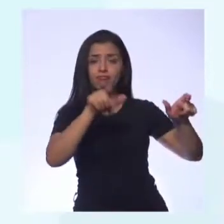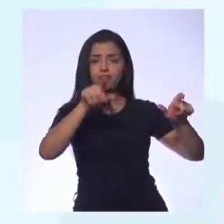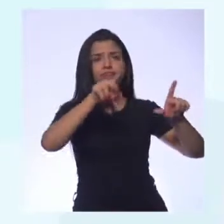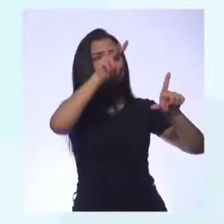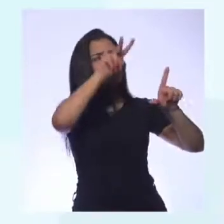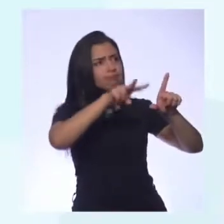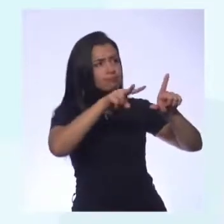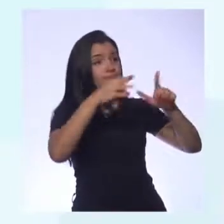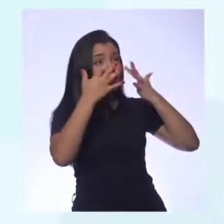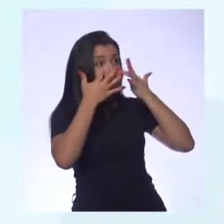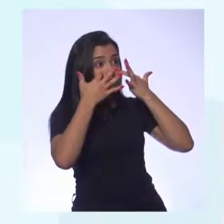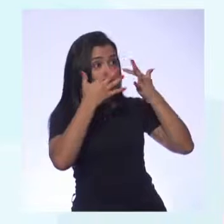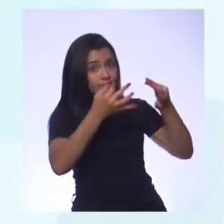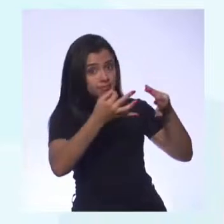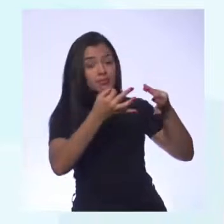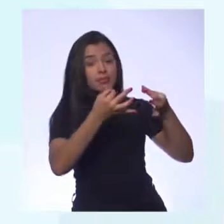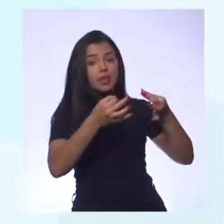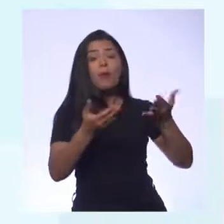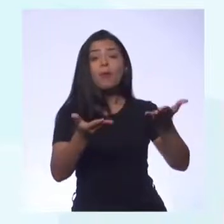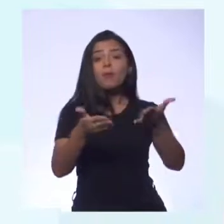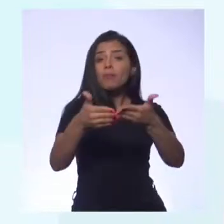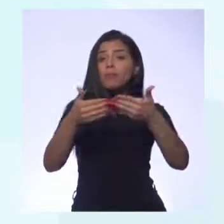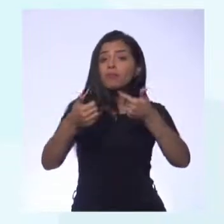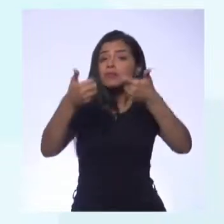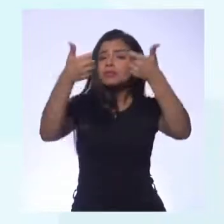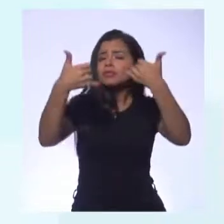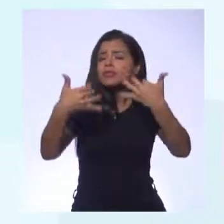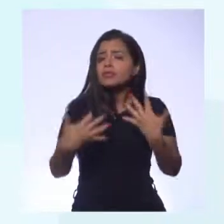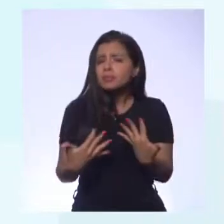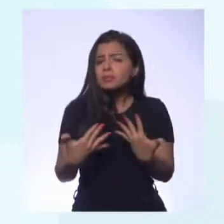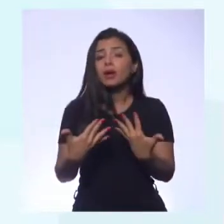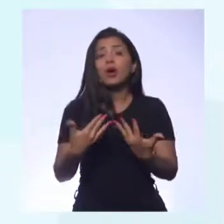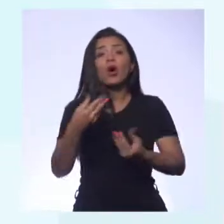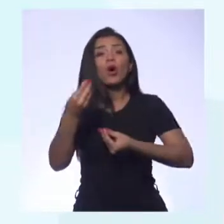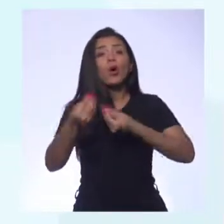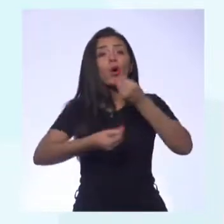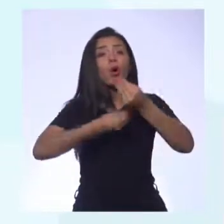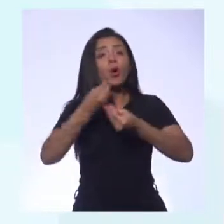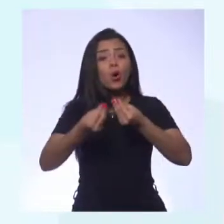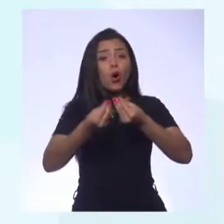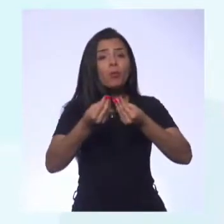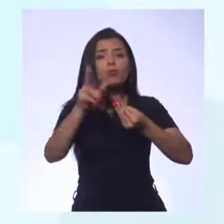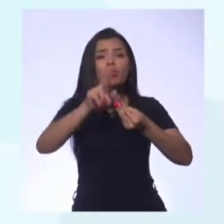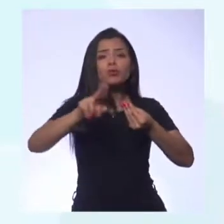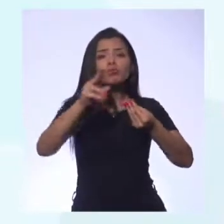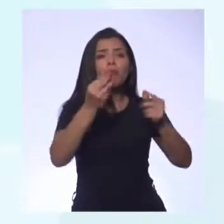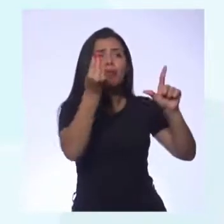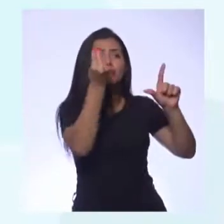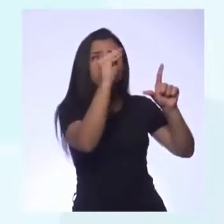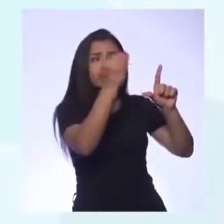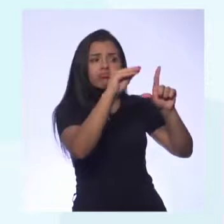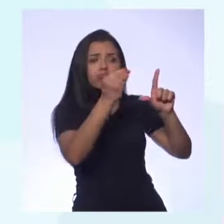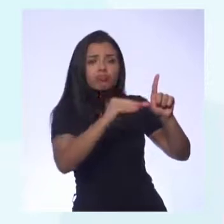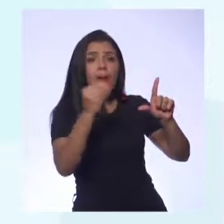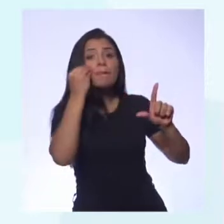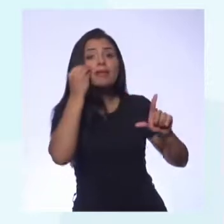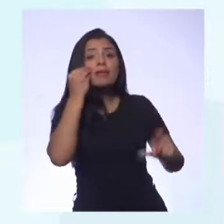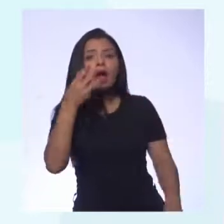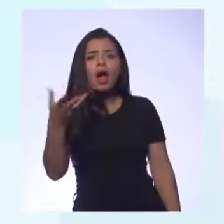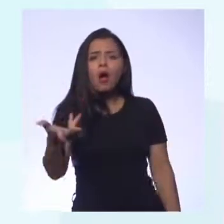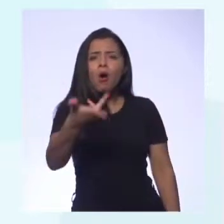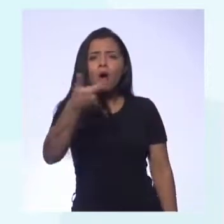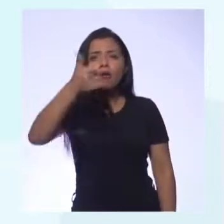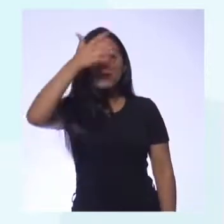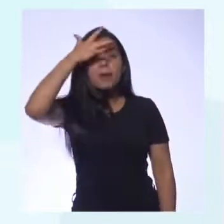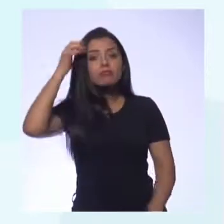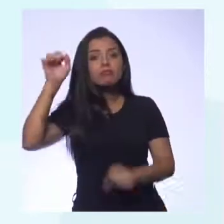do cartaz e da sinopse, descreva brevemente quais recursos foram utilizados para convencer o público a ir